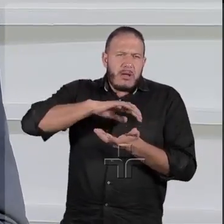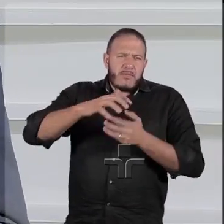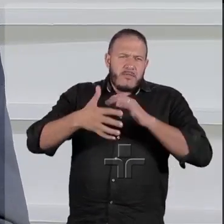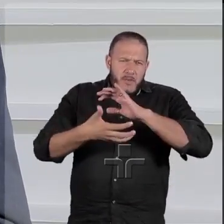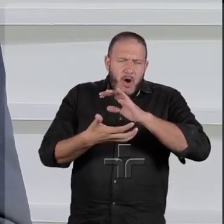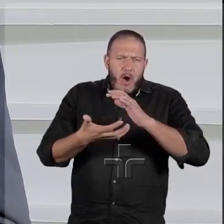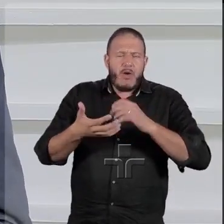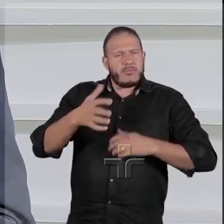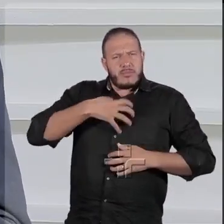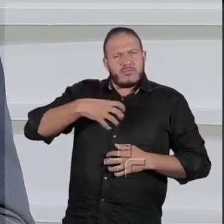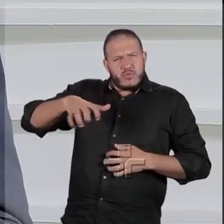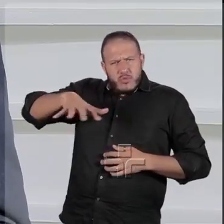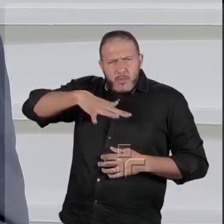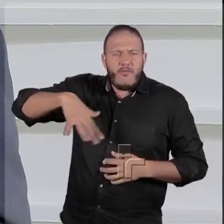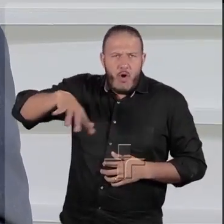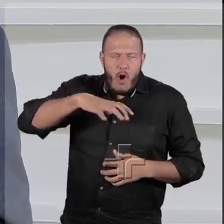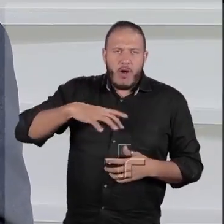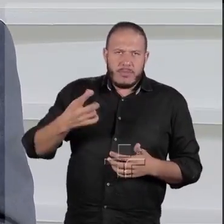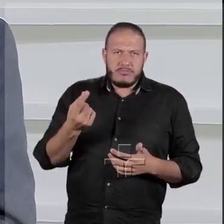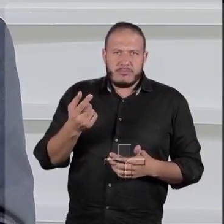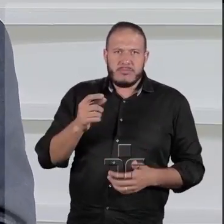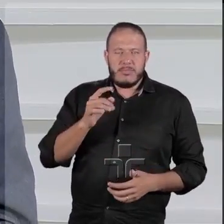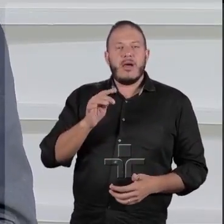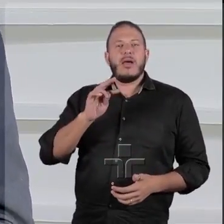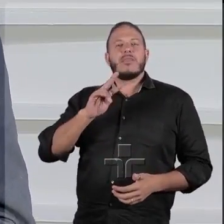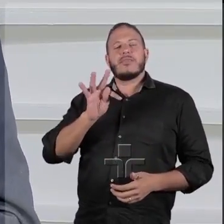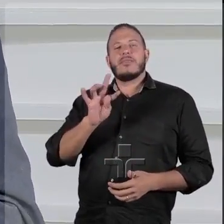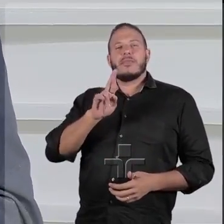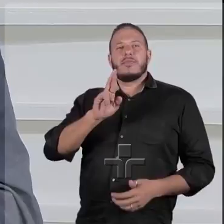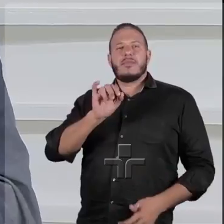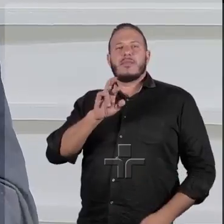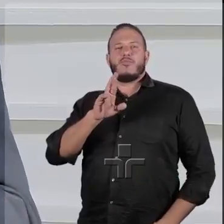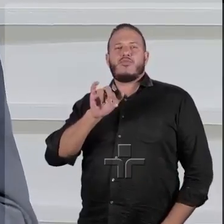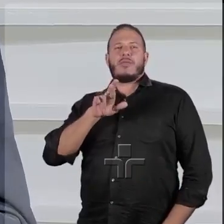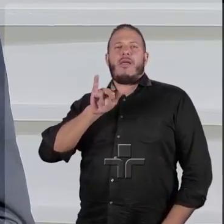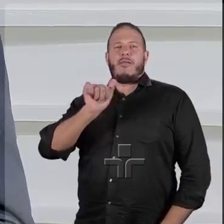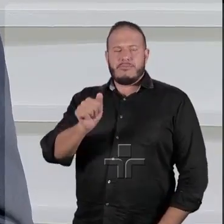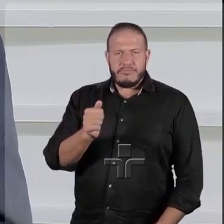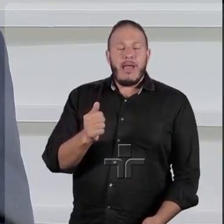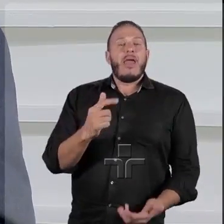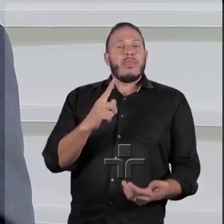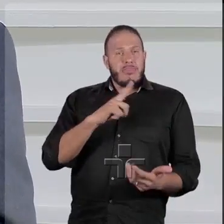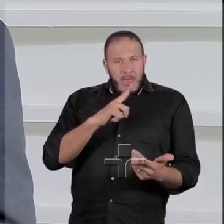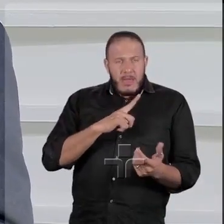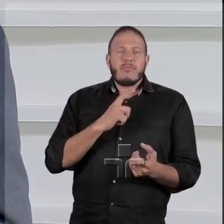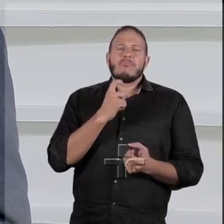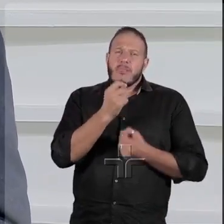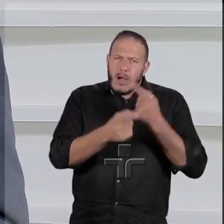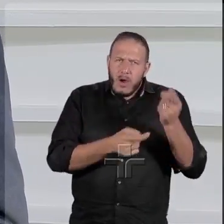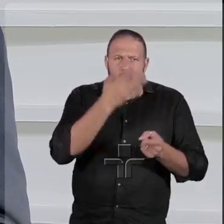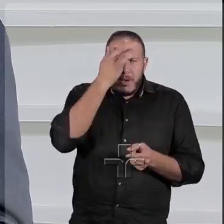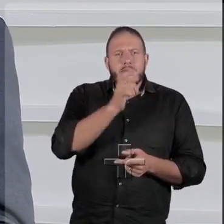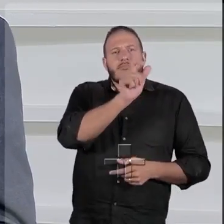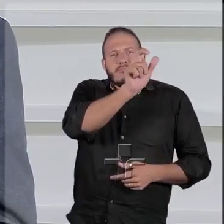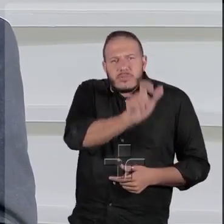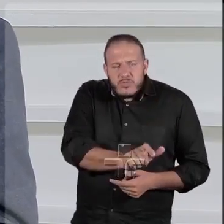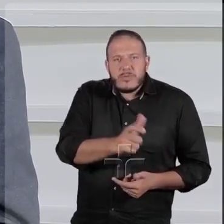do sistema tributário. Então, reforma tributária. Porque existem algumas pessoas por aí que dizem